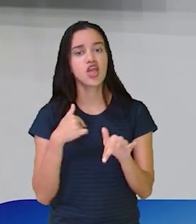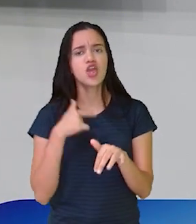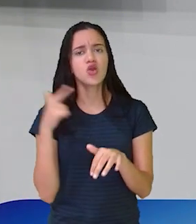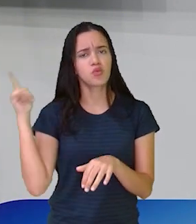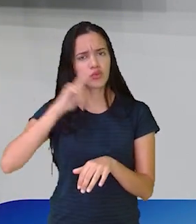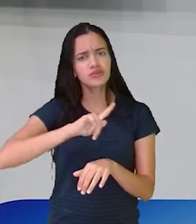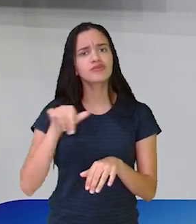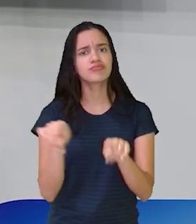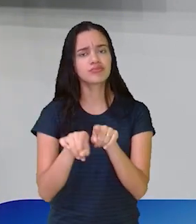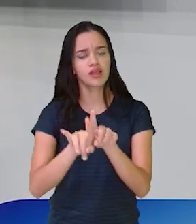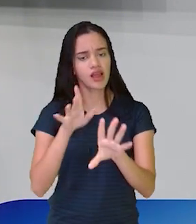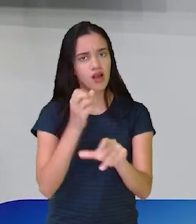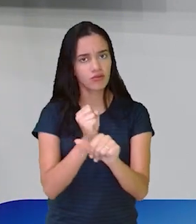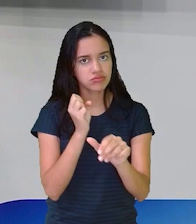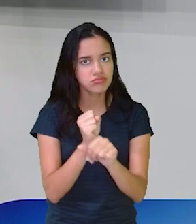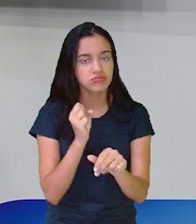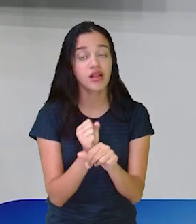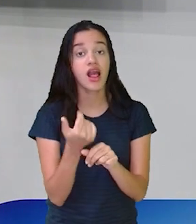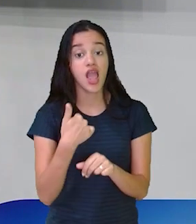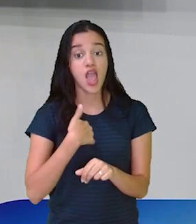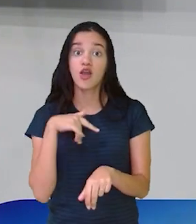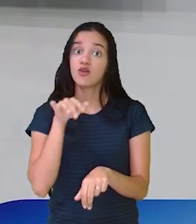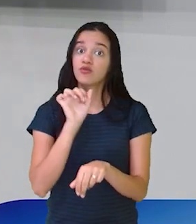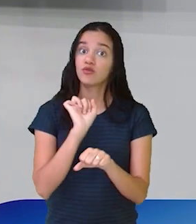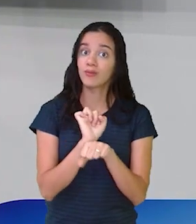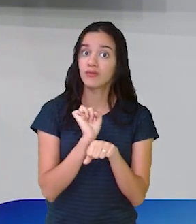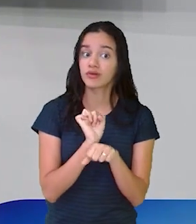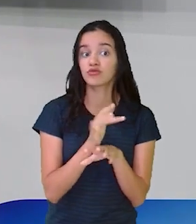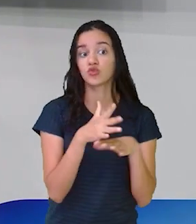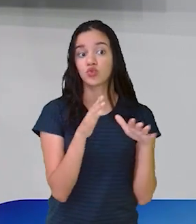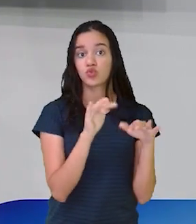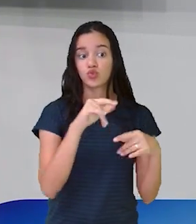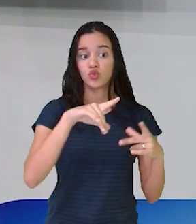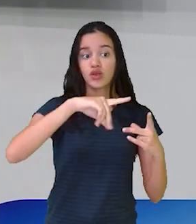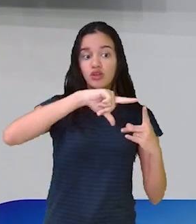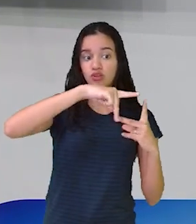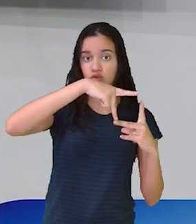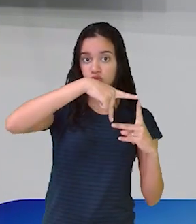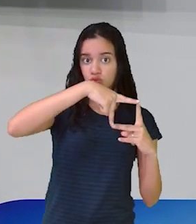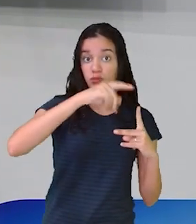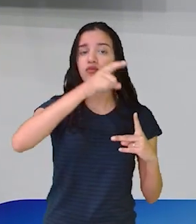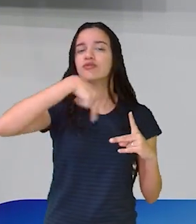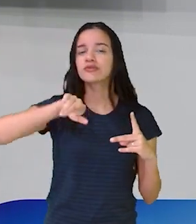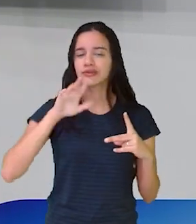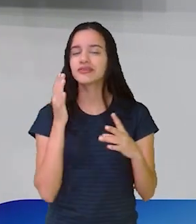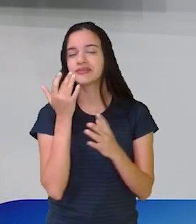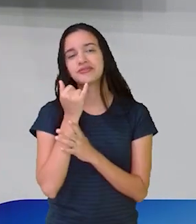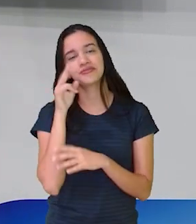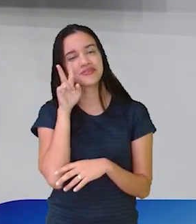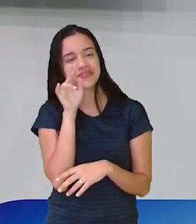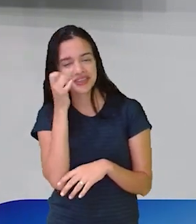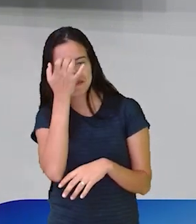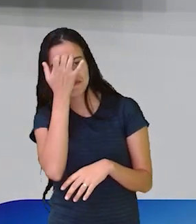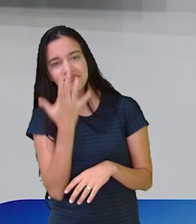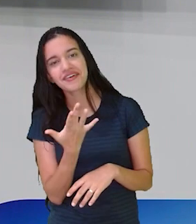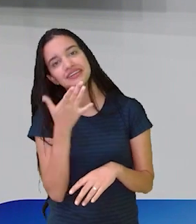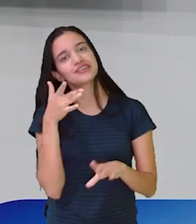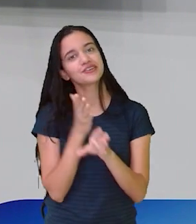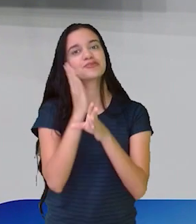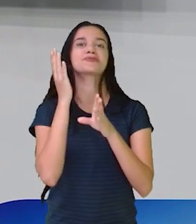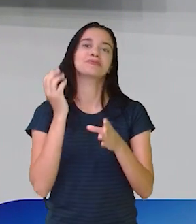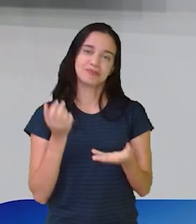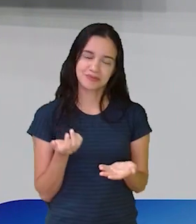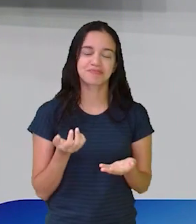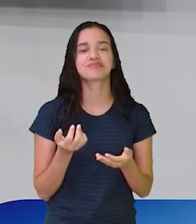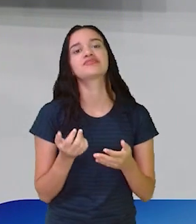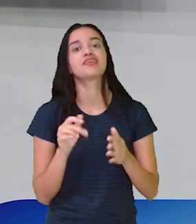consigo também calcular. Eu vou parar entre o cubo e o paralelepípedo, vocês vão ver que é bem facinho de descobrir. Quando eu